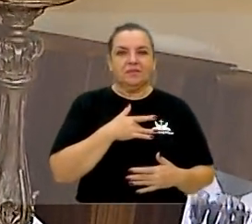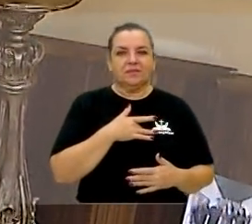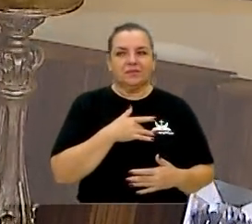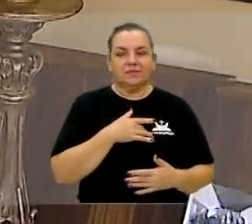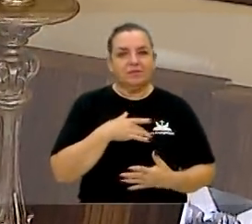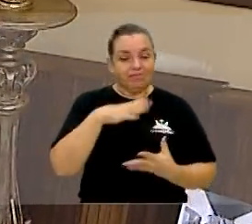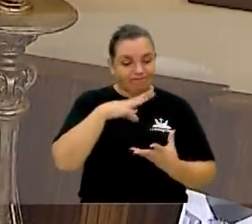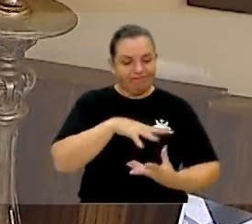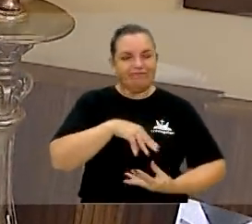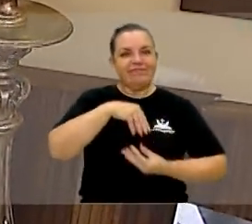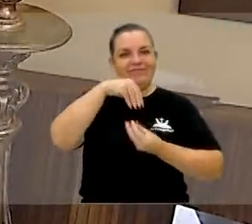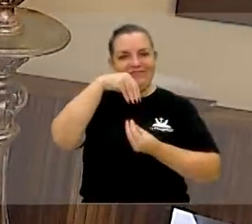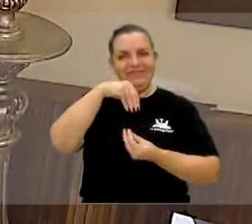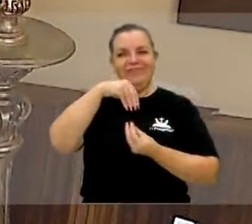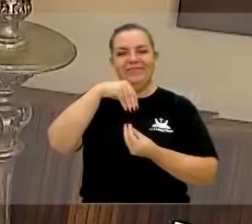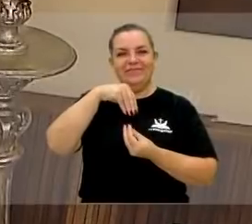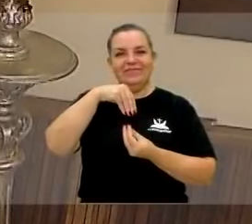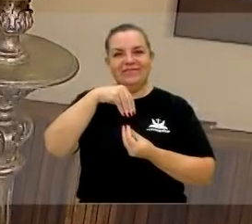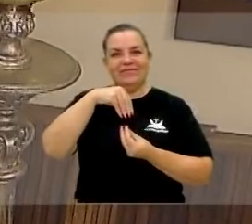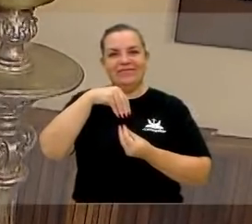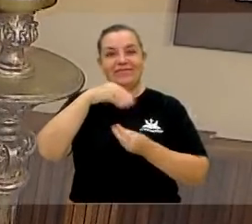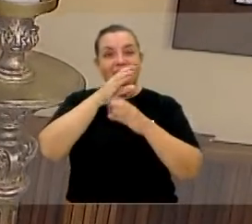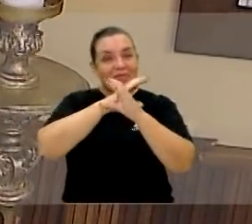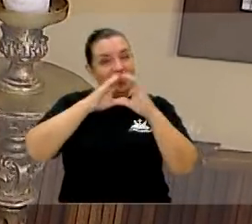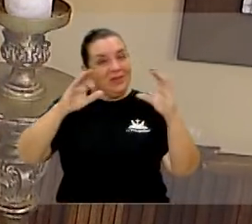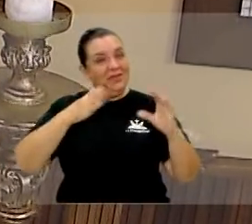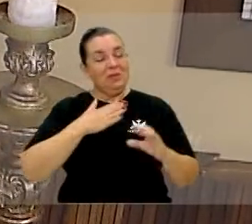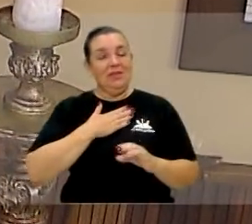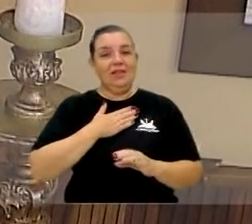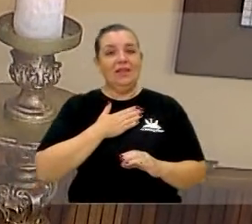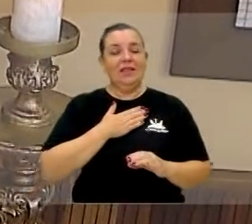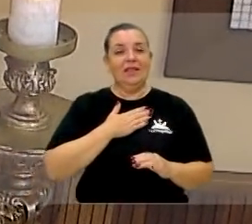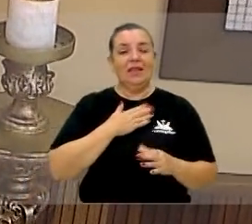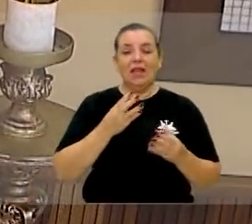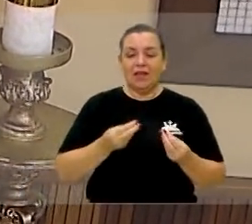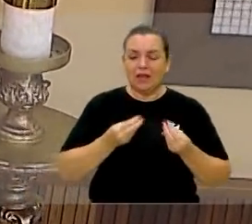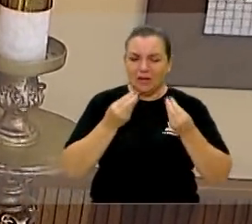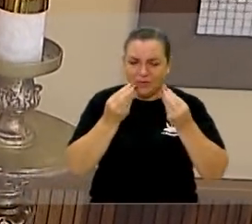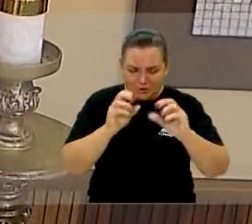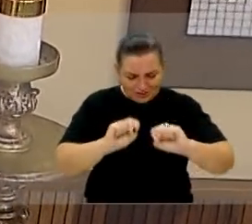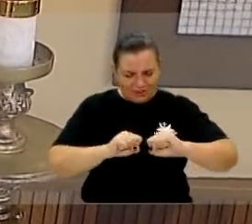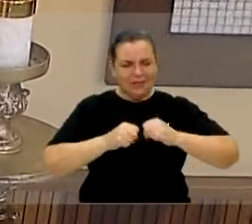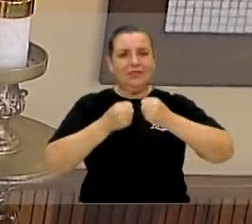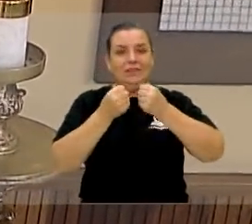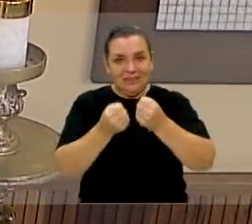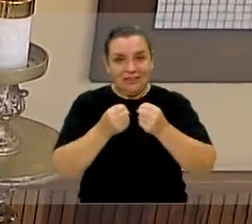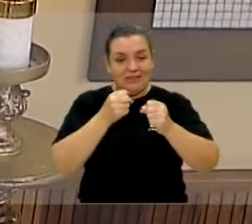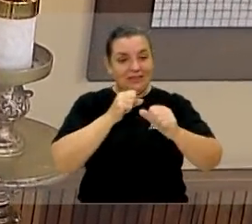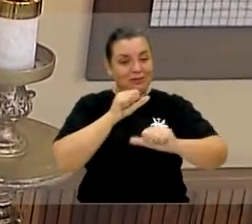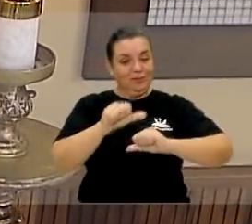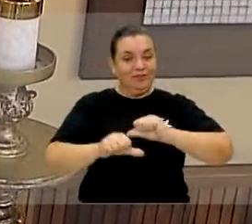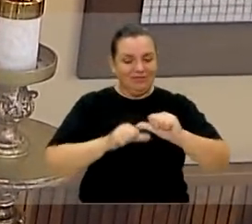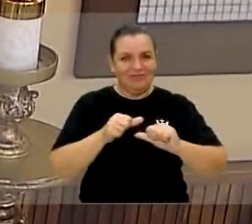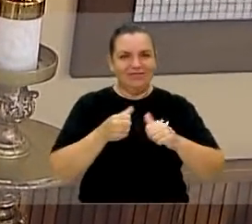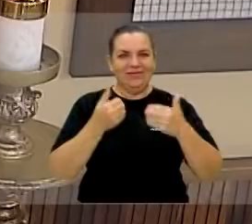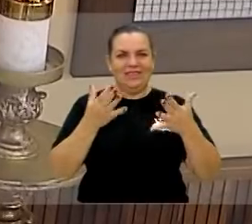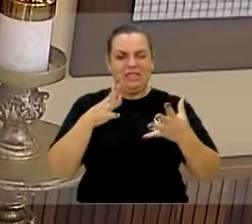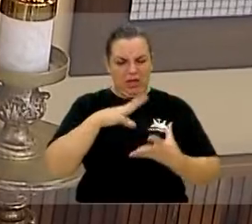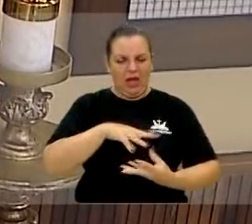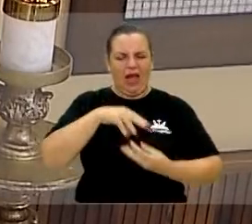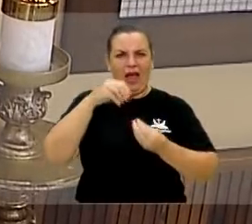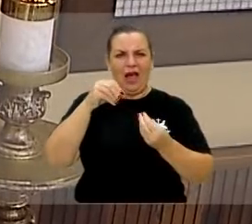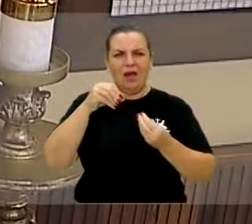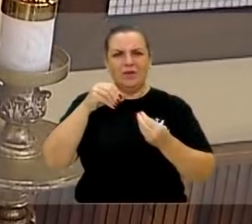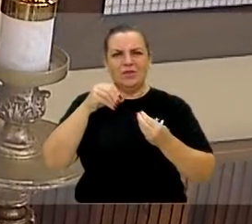na alma, confie em mim, eu os revigoro, e mesmo que vossas almas